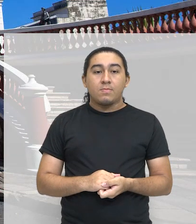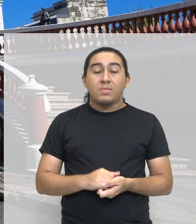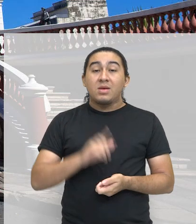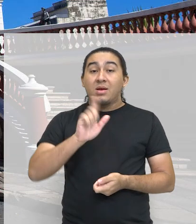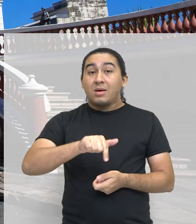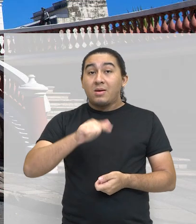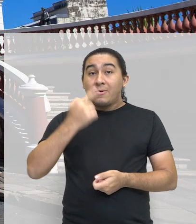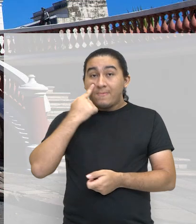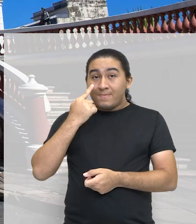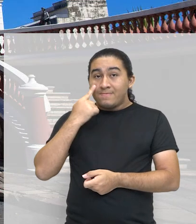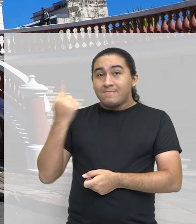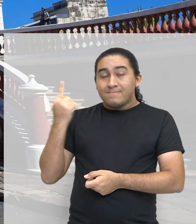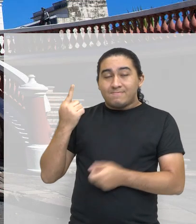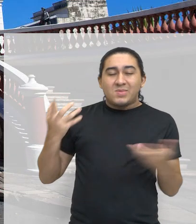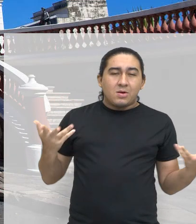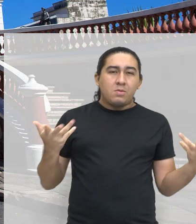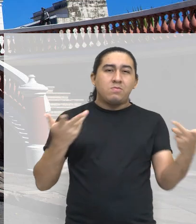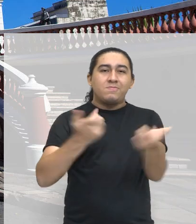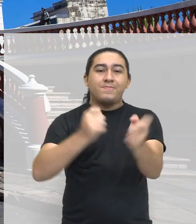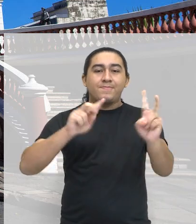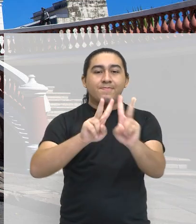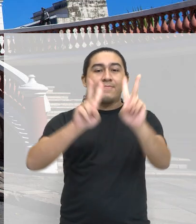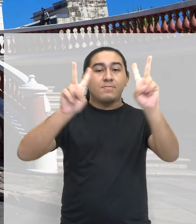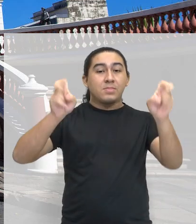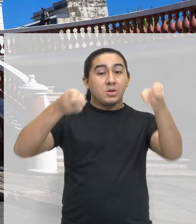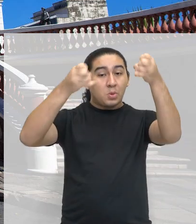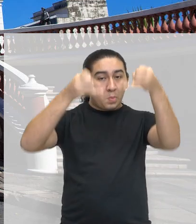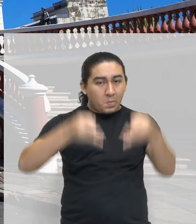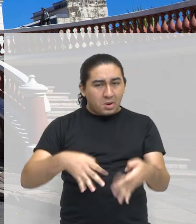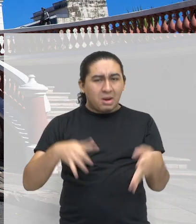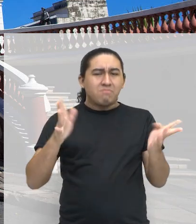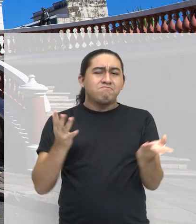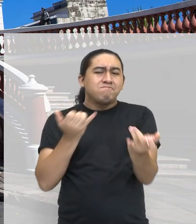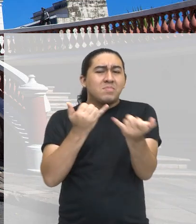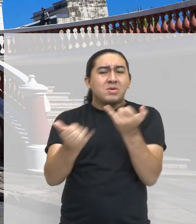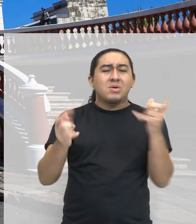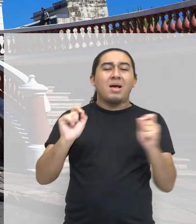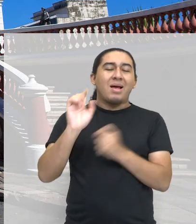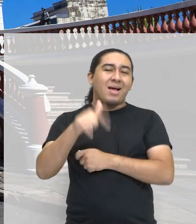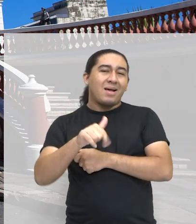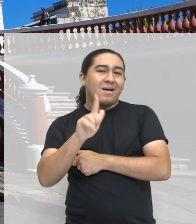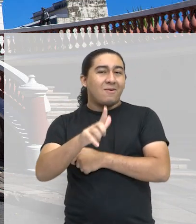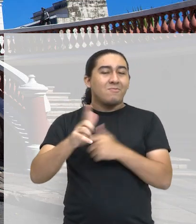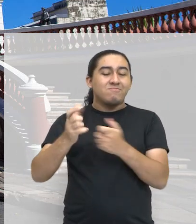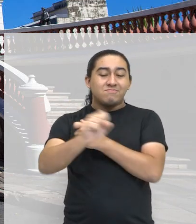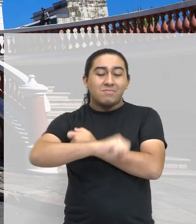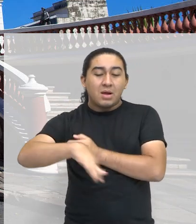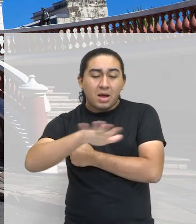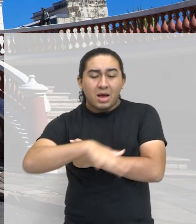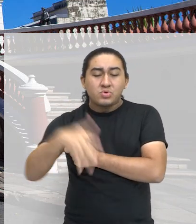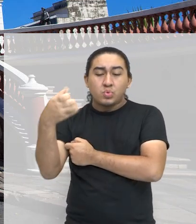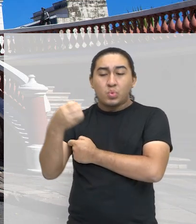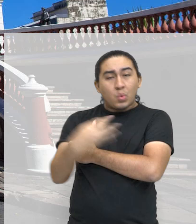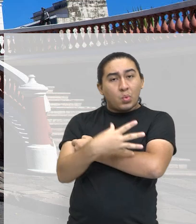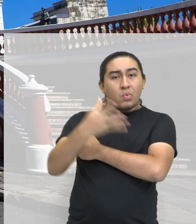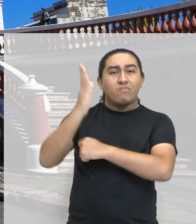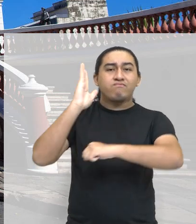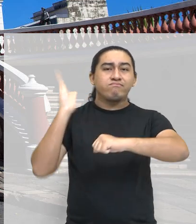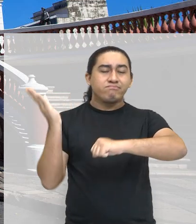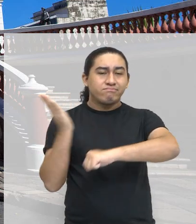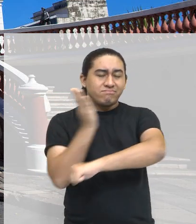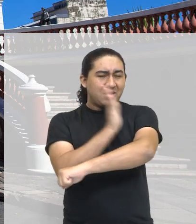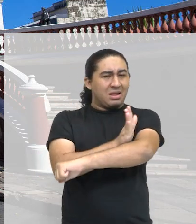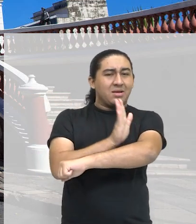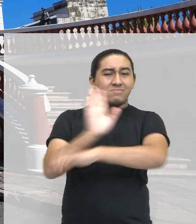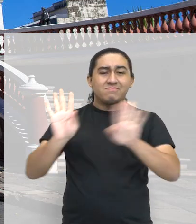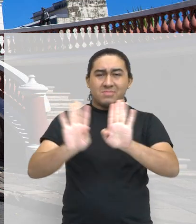sempre gosto de falar, que ela envolve, então eu gosto de dizer assim, ela é uma arquitetura neoclássica, período